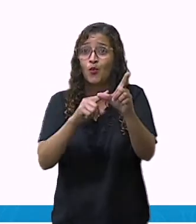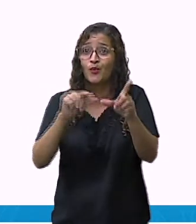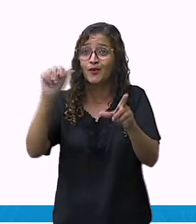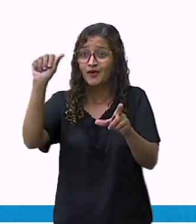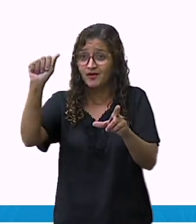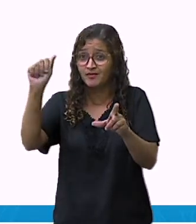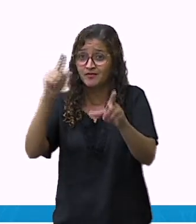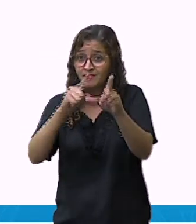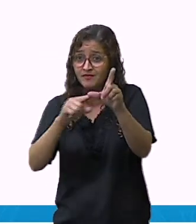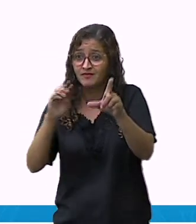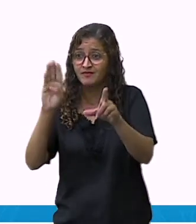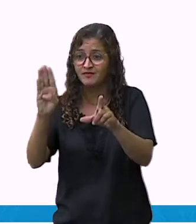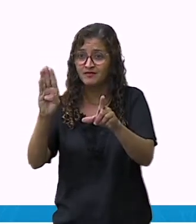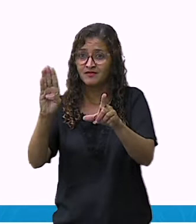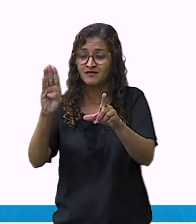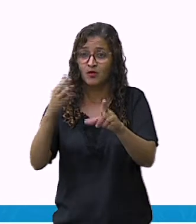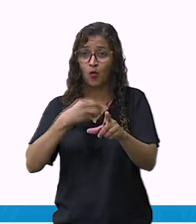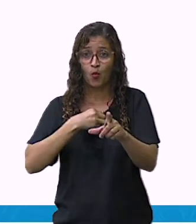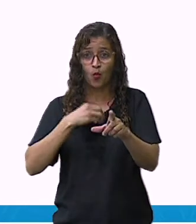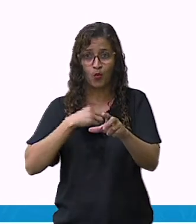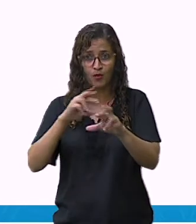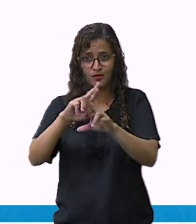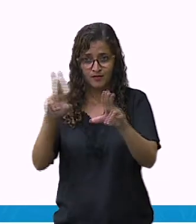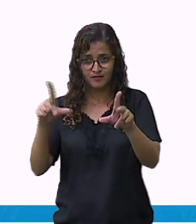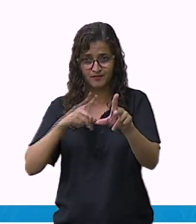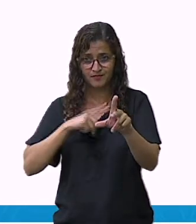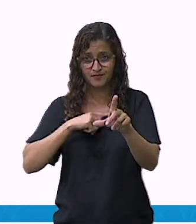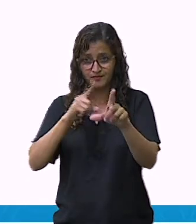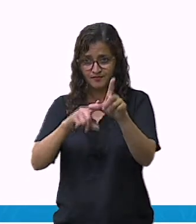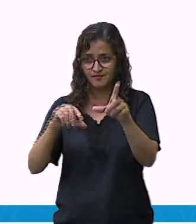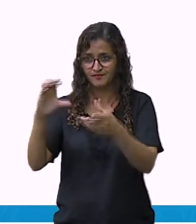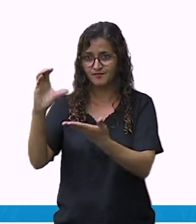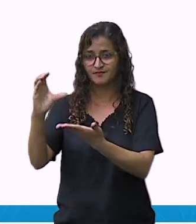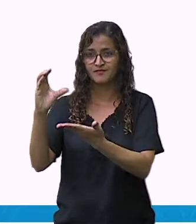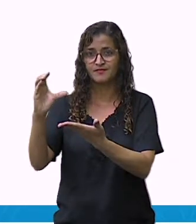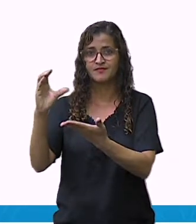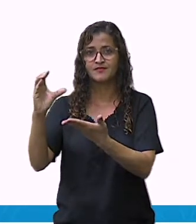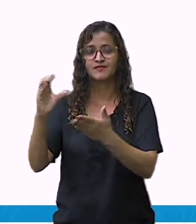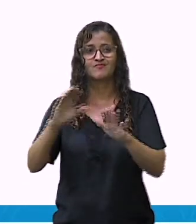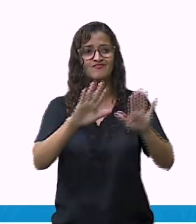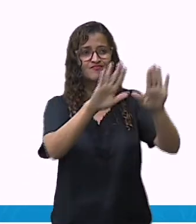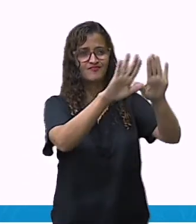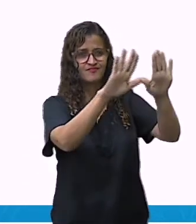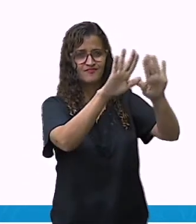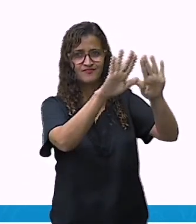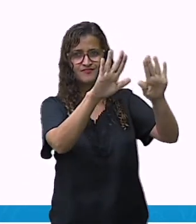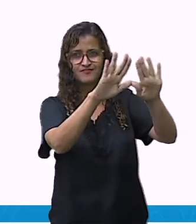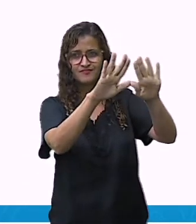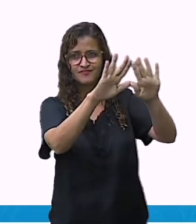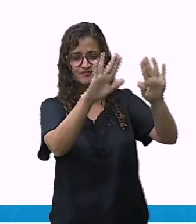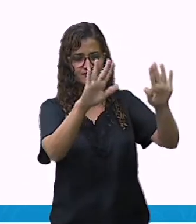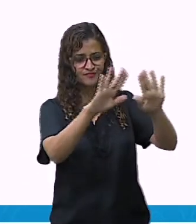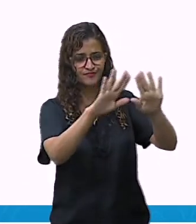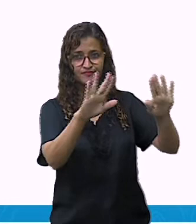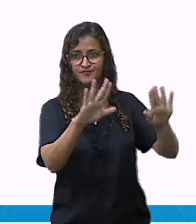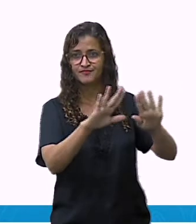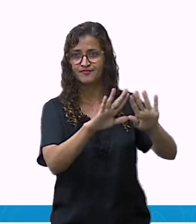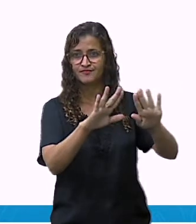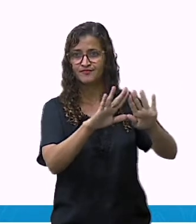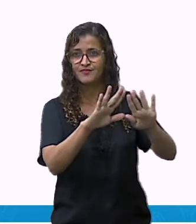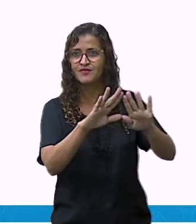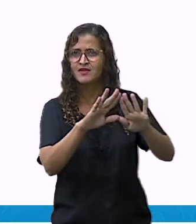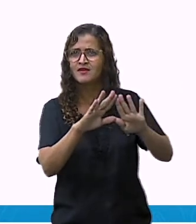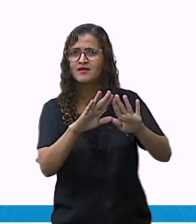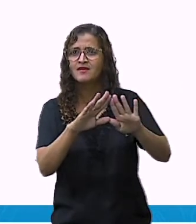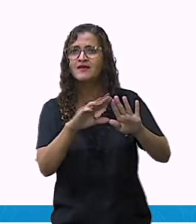na letra B. C. Esta parede é revestida de